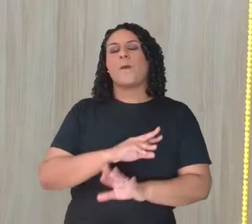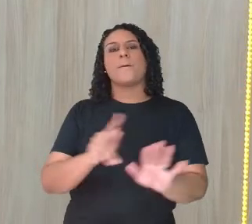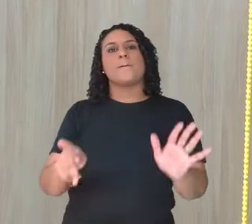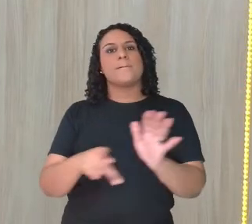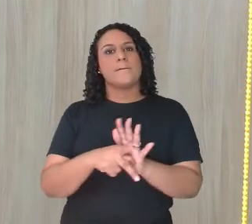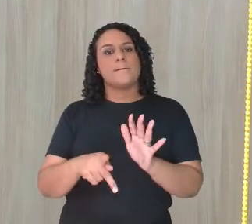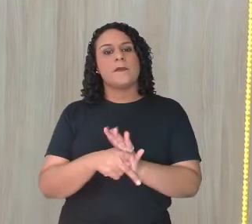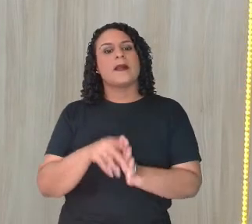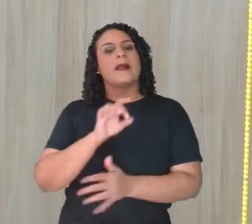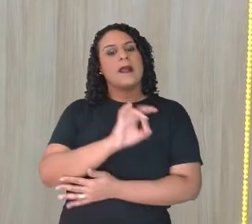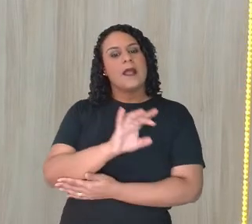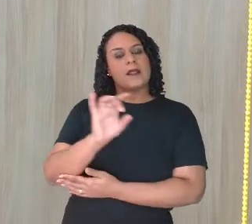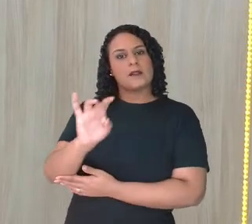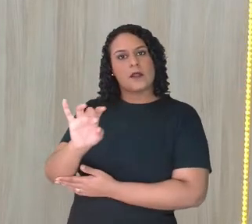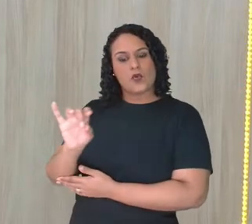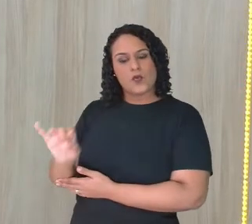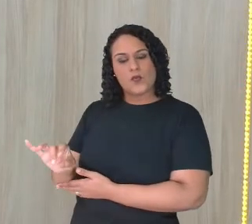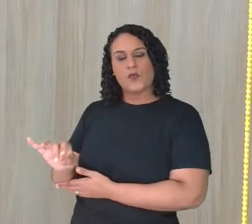cada grupo